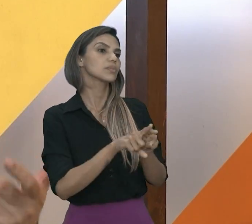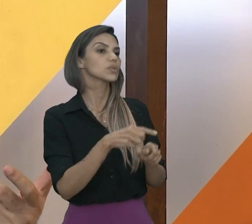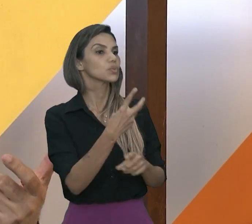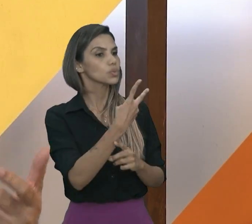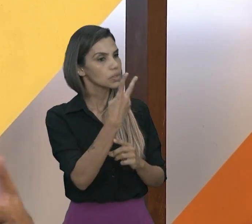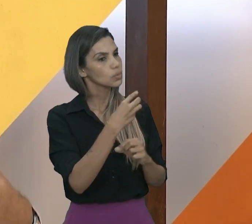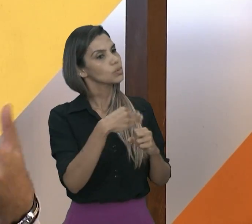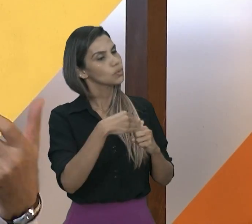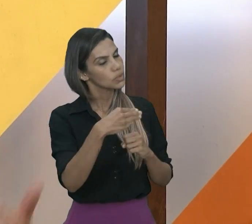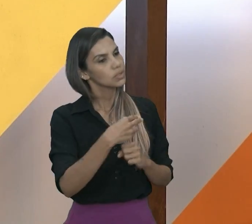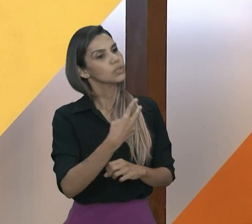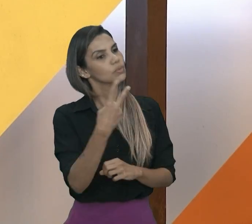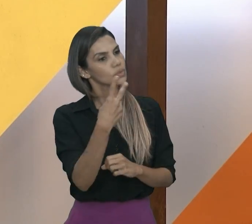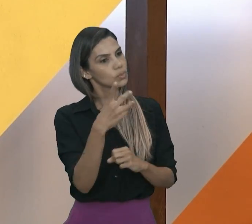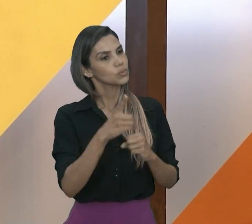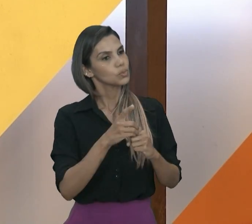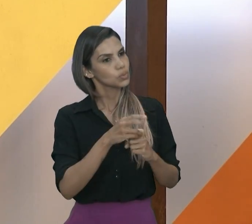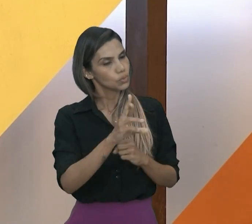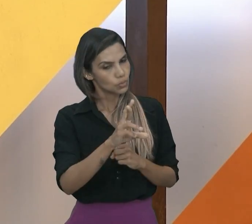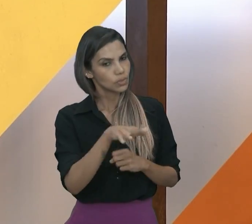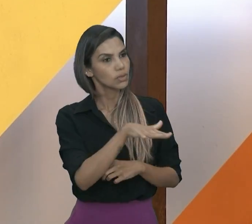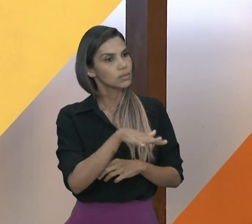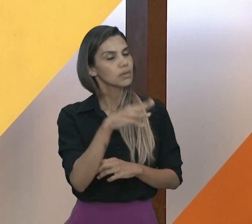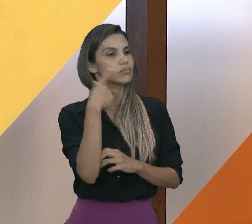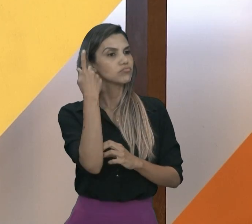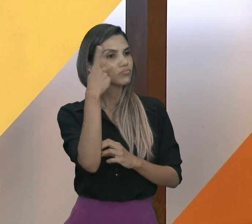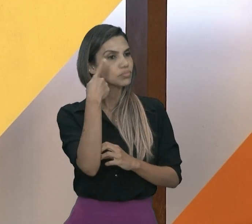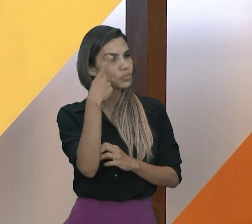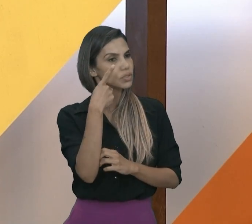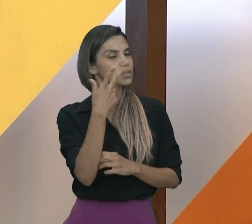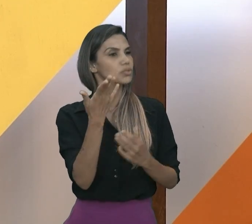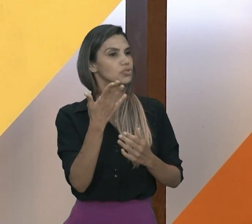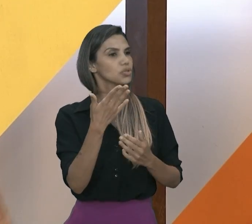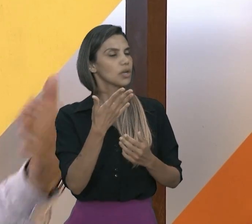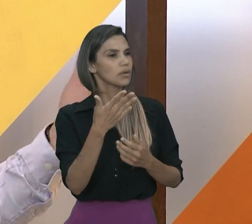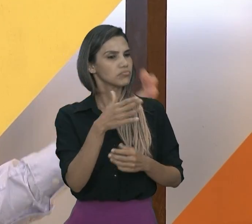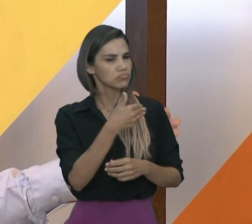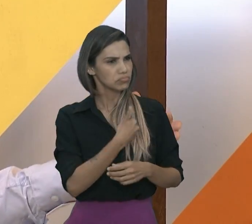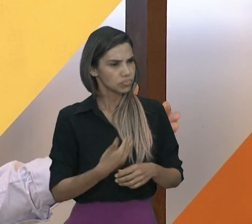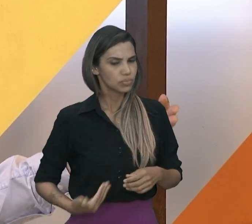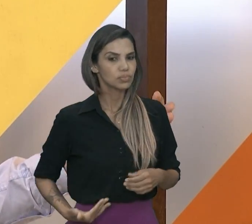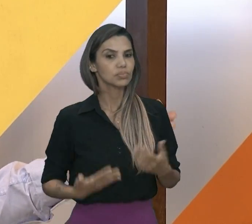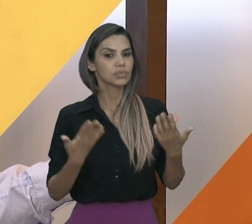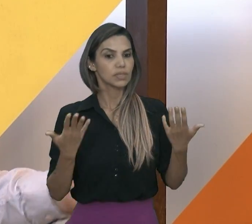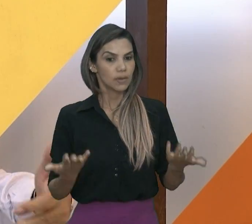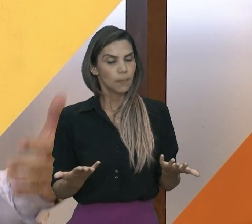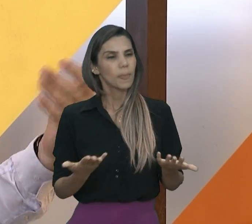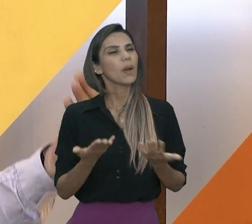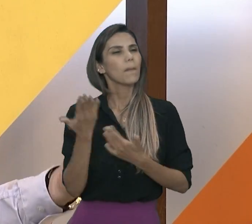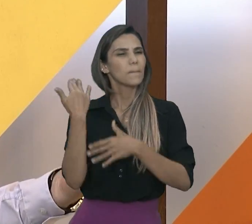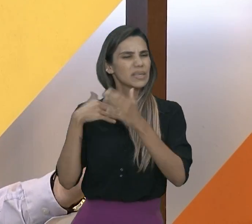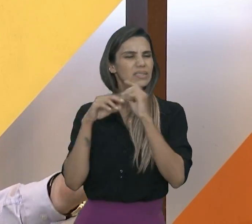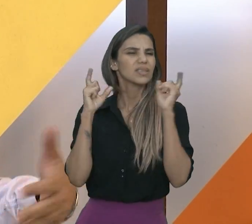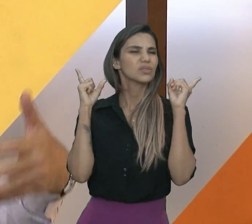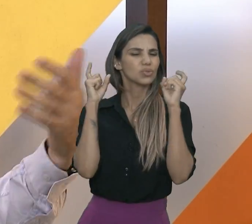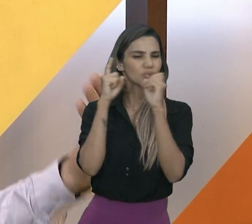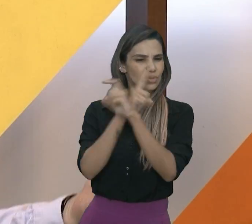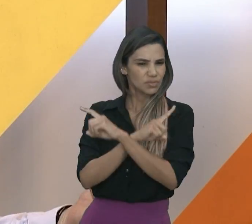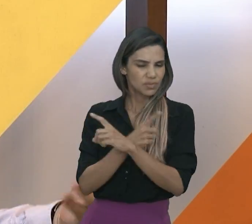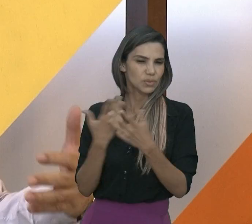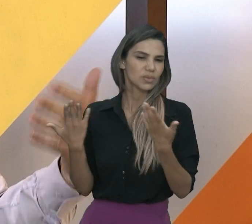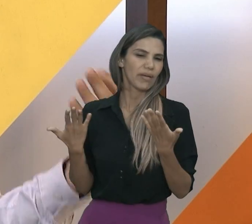e um segundo doutorado em política pública. Então você vê a dificuldade que era naquele tempo, né?